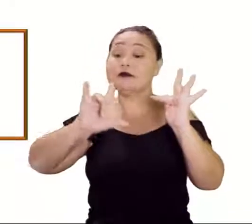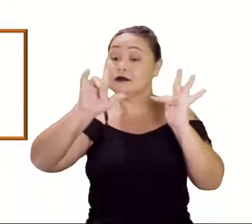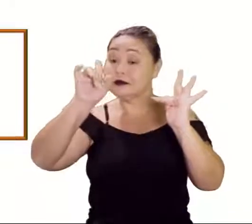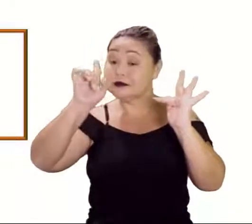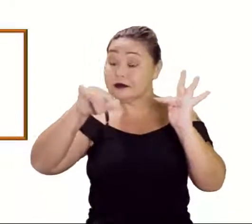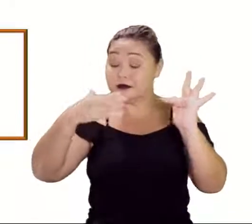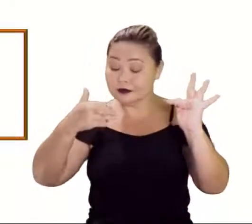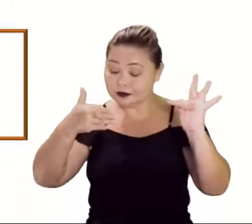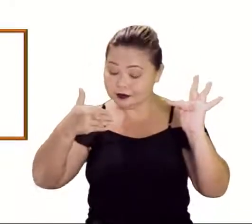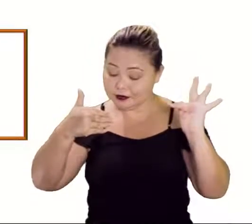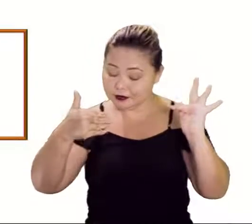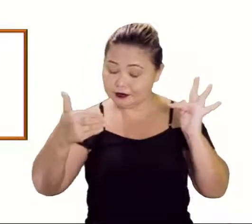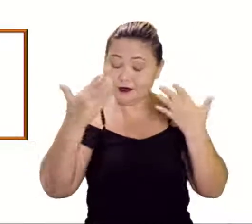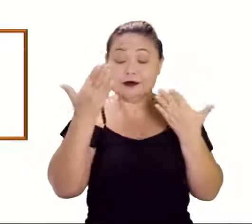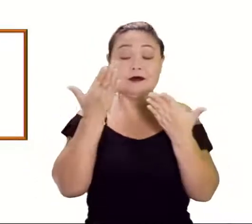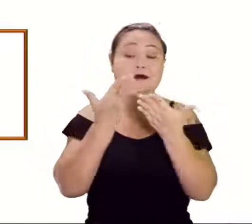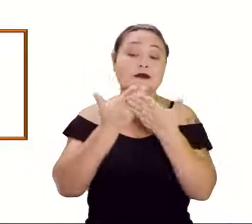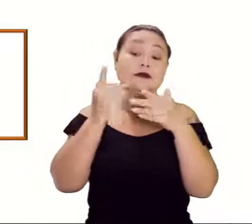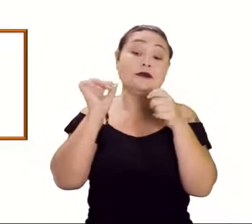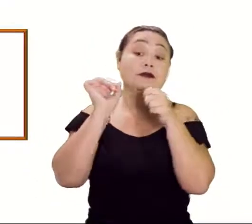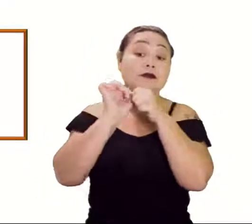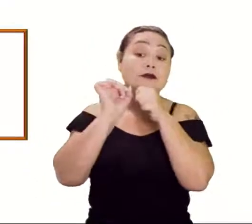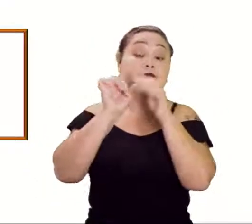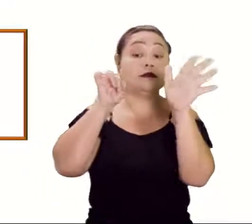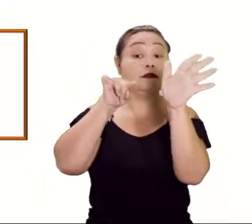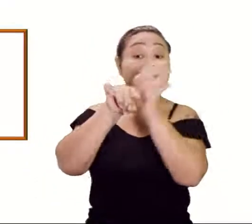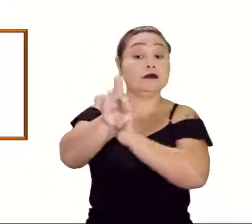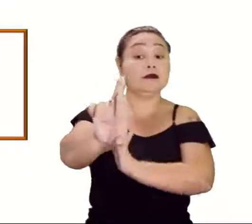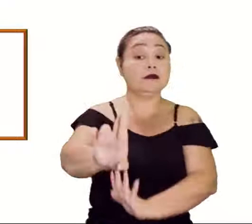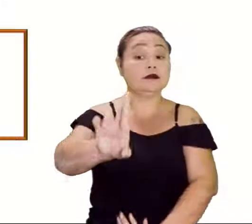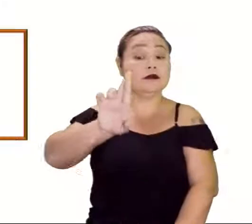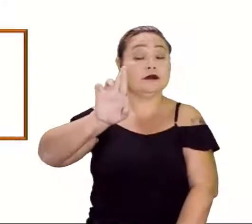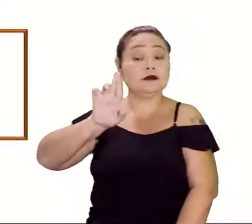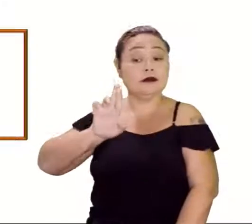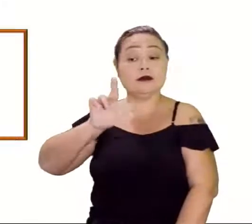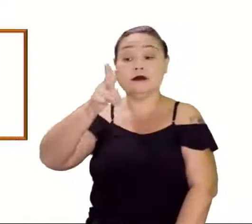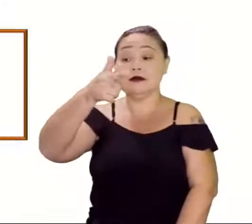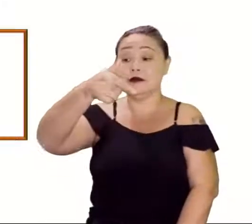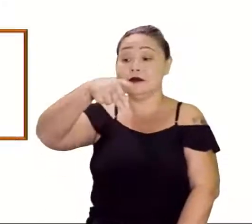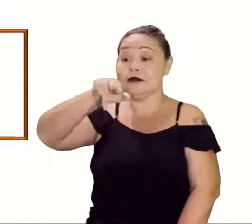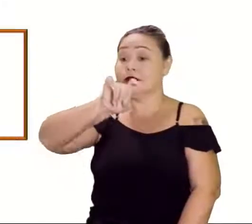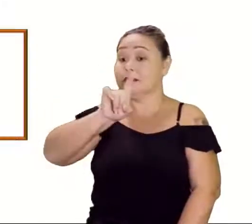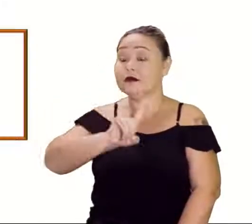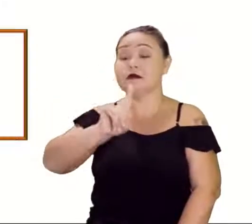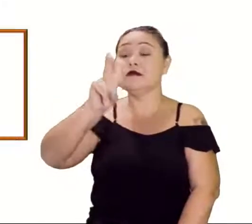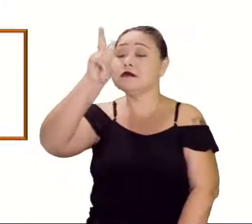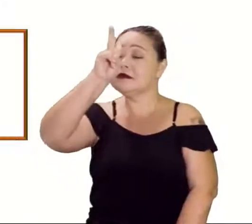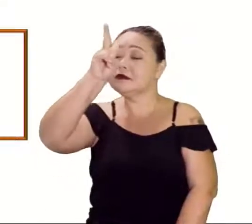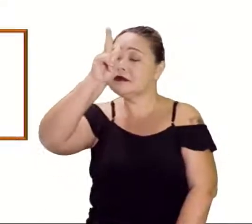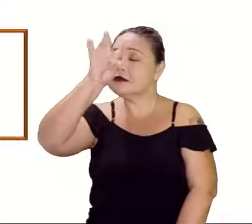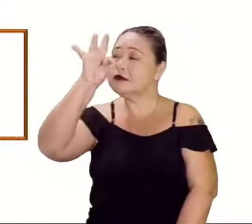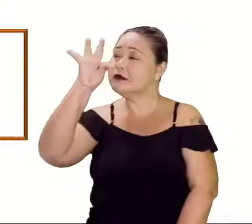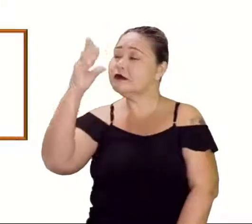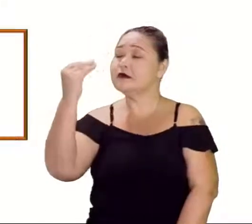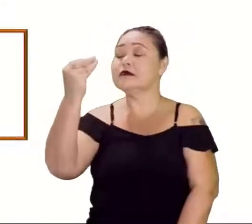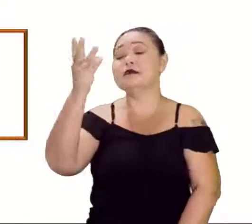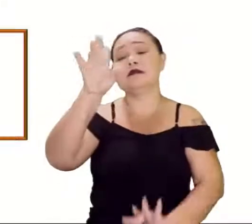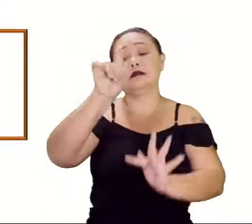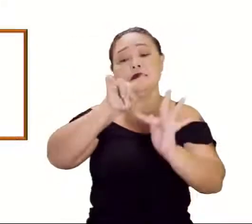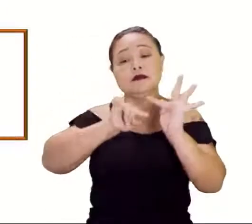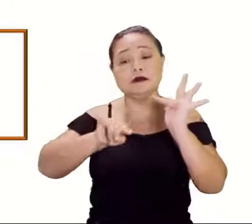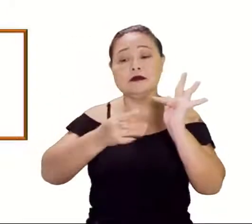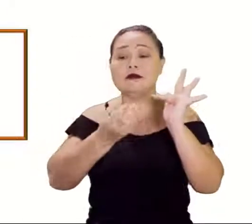ponto, nós começamos a aula fazendo o quiz. Porque é através do quiz que nós lembramos que na